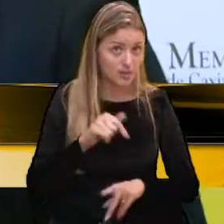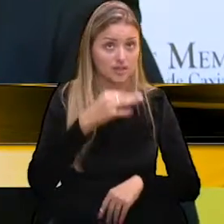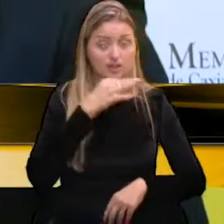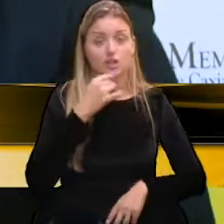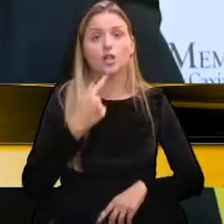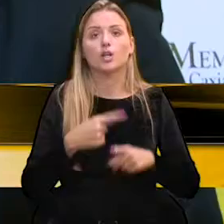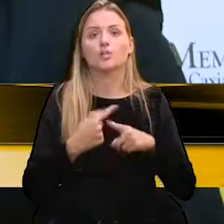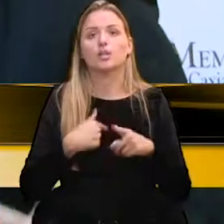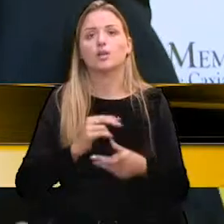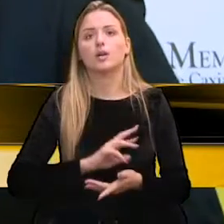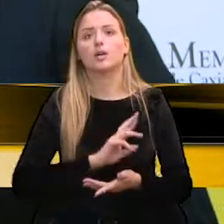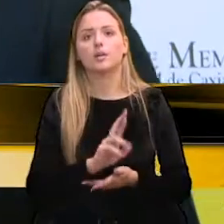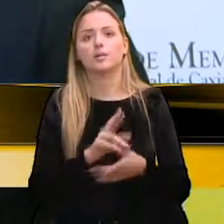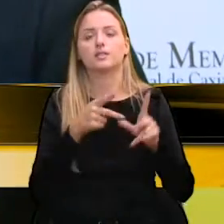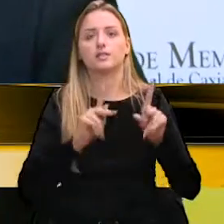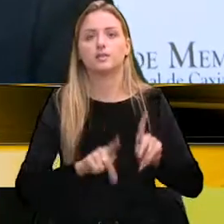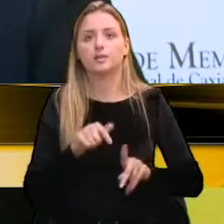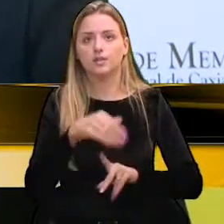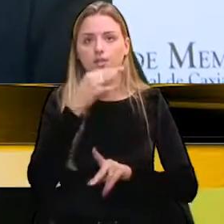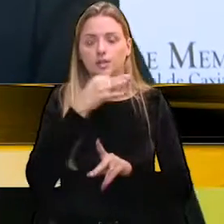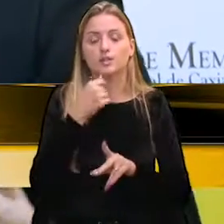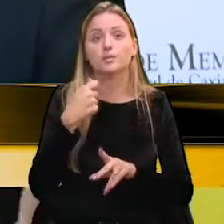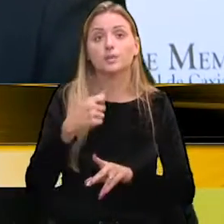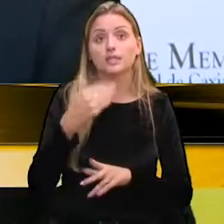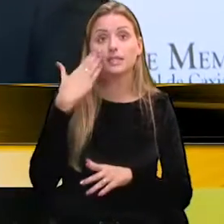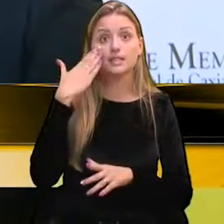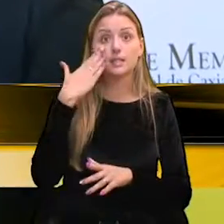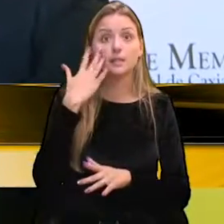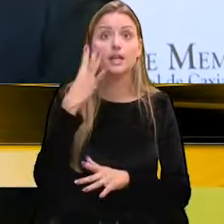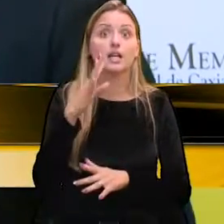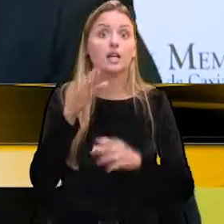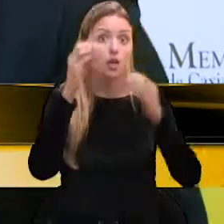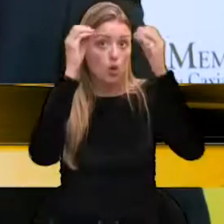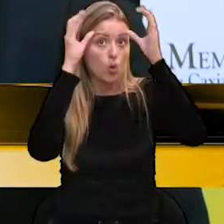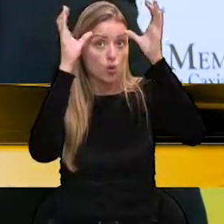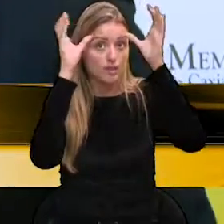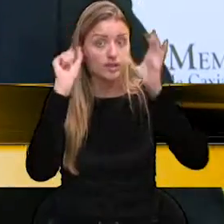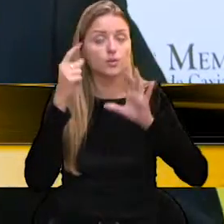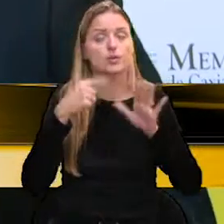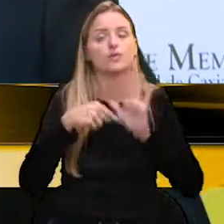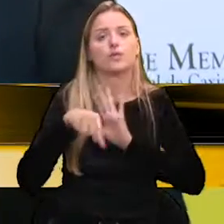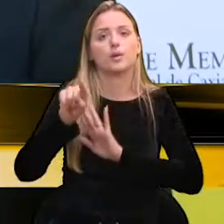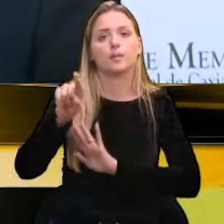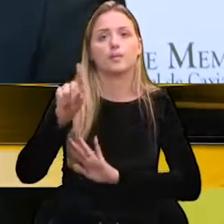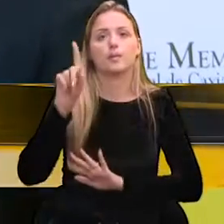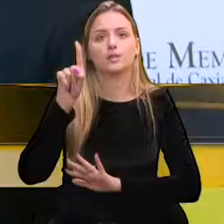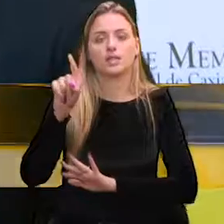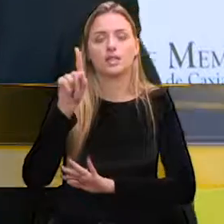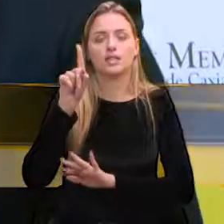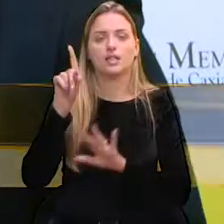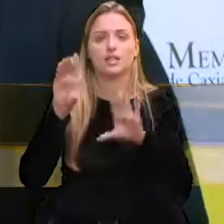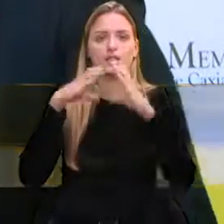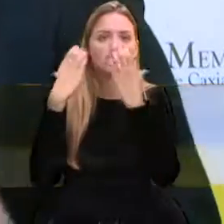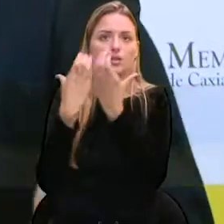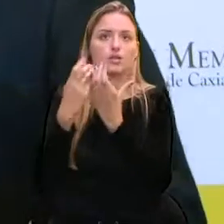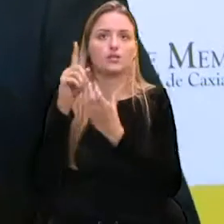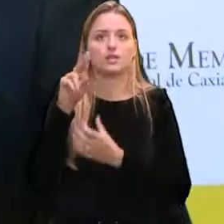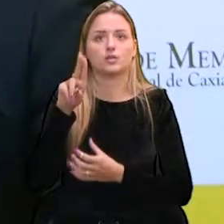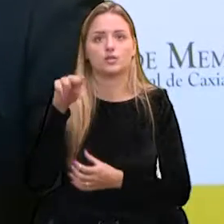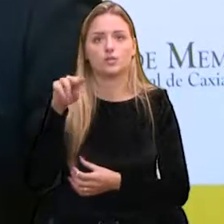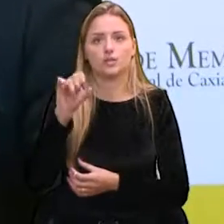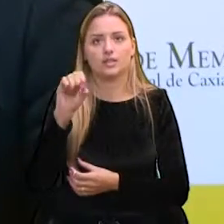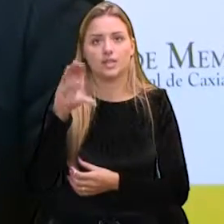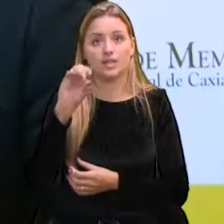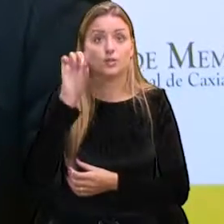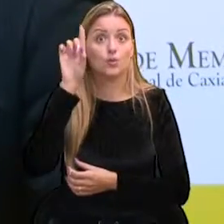um representante deles também, precisam ter o conhecimento daquilo que nós fomos apresentar nessa conferência da Unesco lá em Portugal. Foi